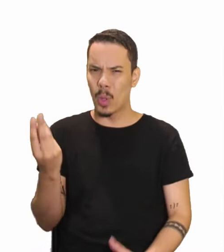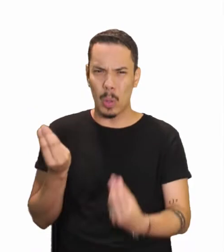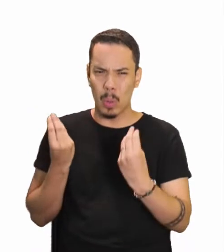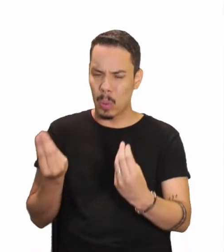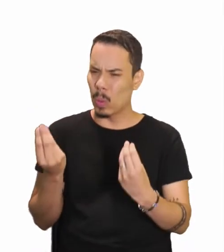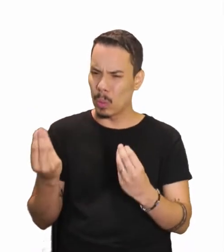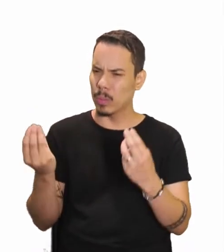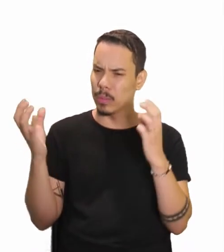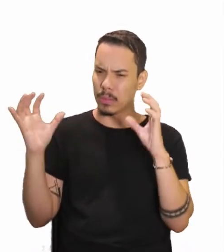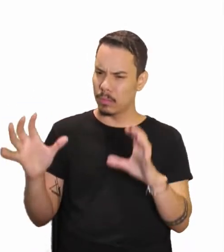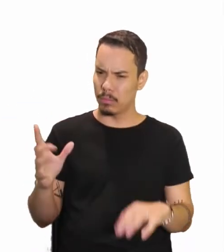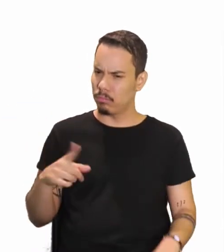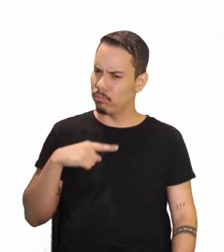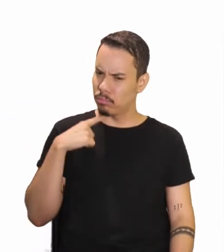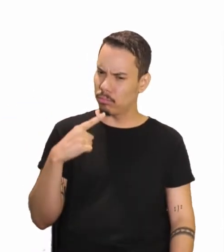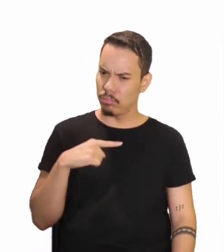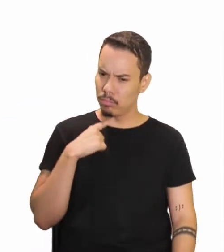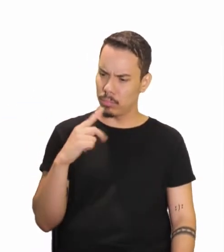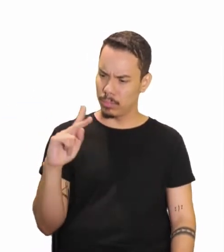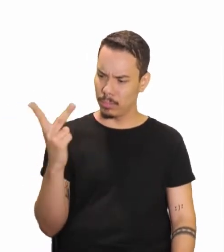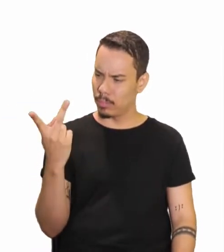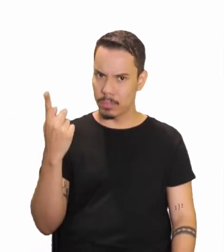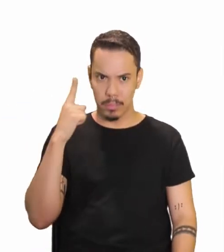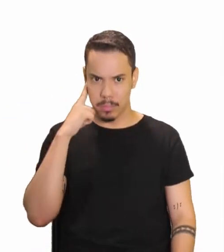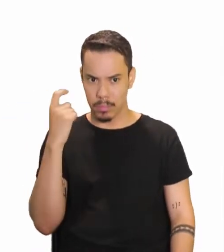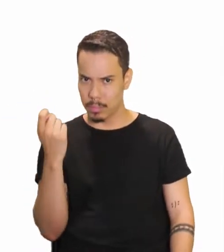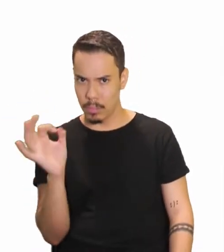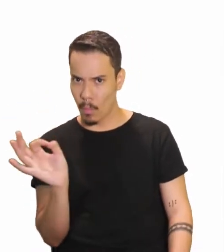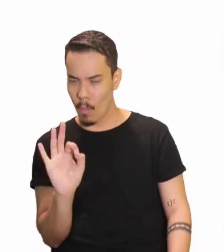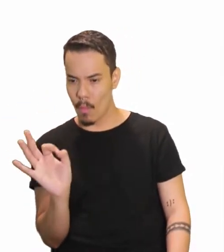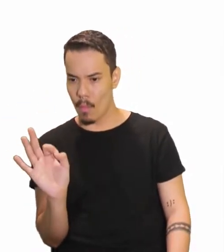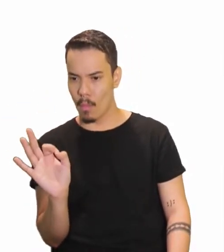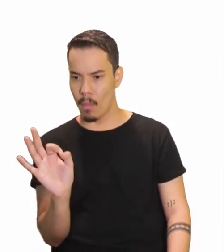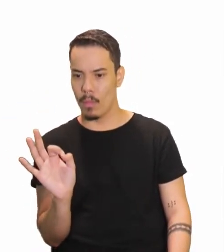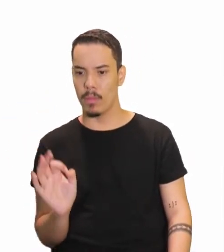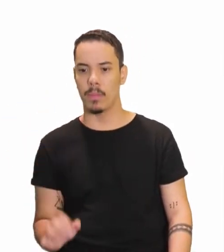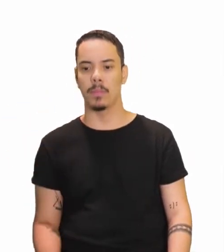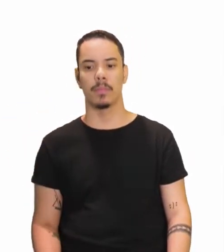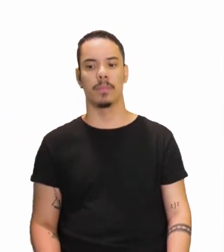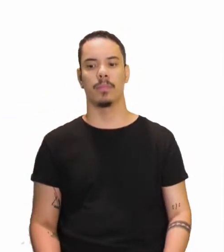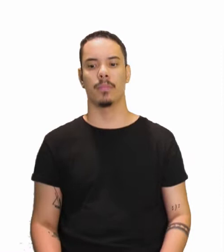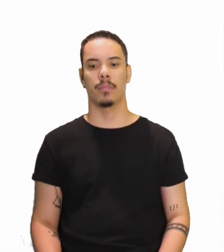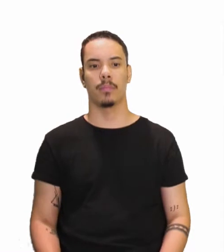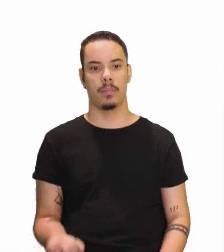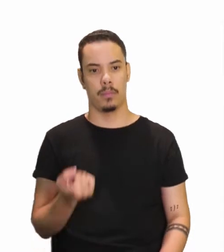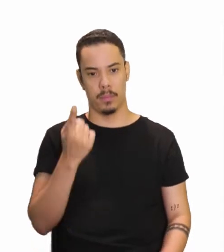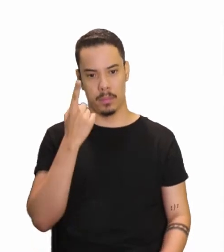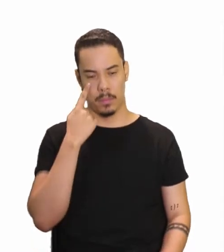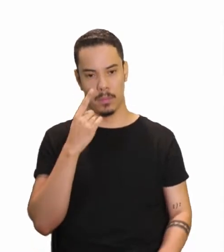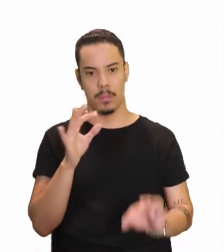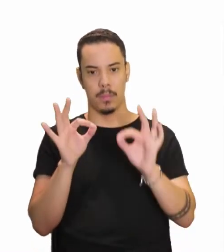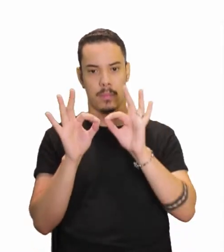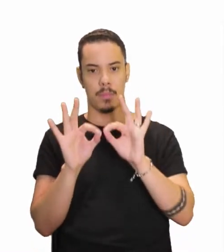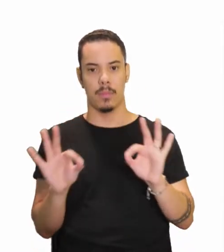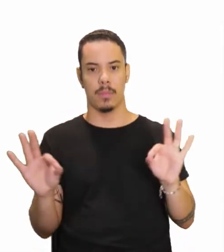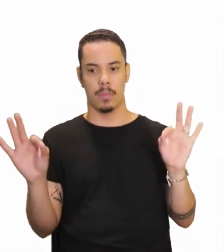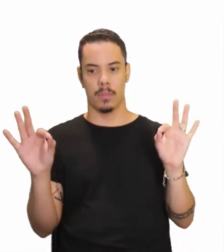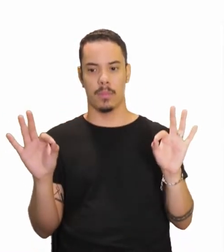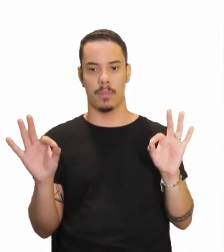assim, Amadinha, não tem, o H não tem som? Amadinha, olha só uma frase aqui, ó. Eu vou falar